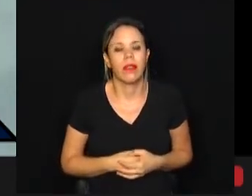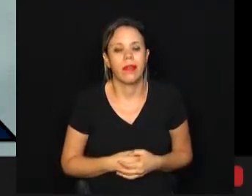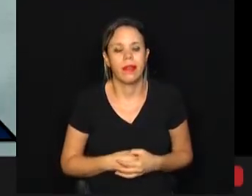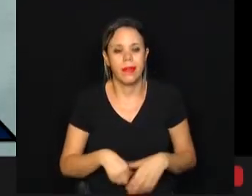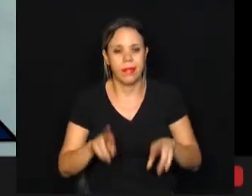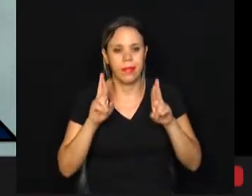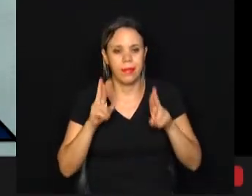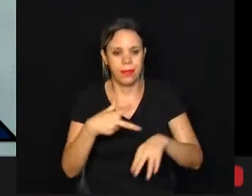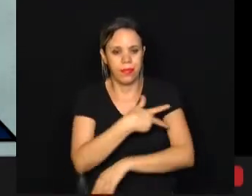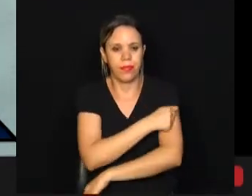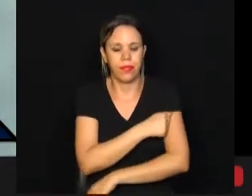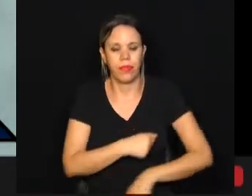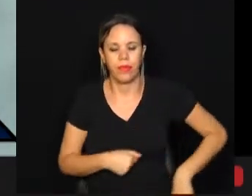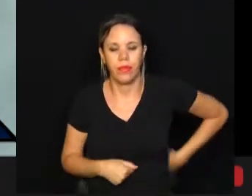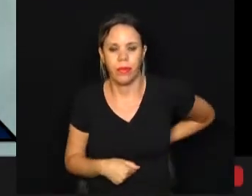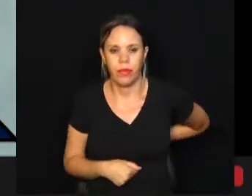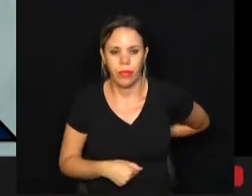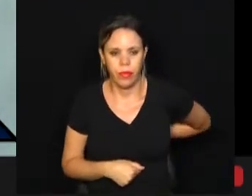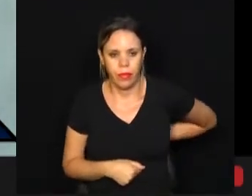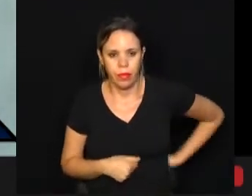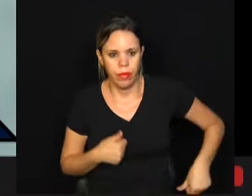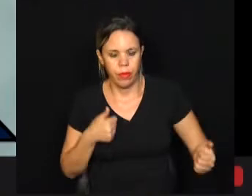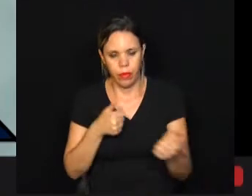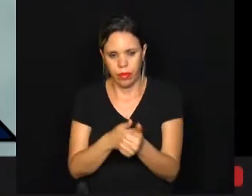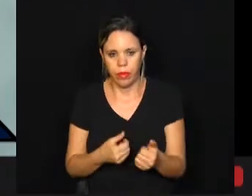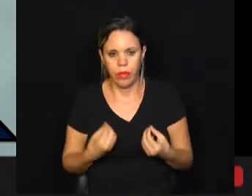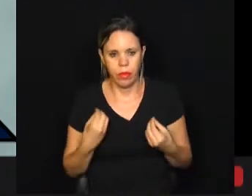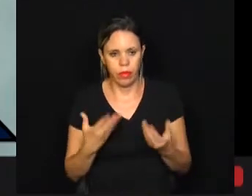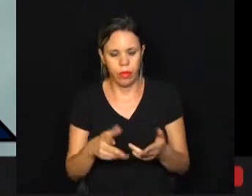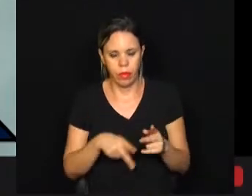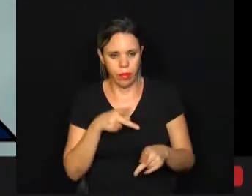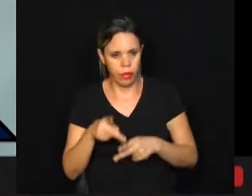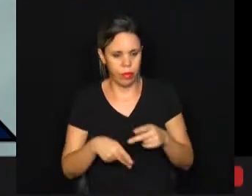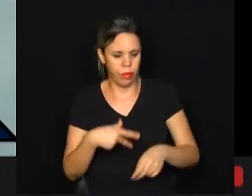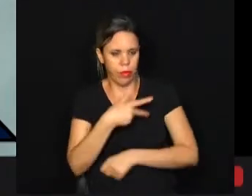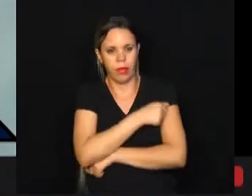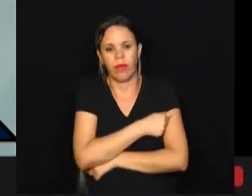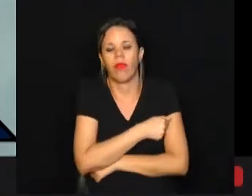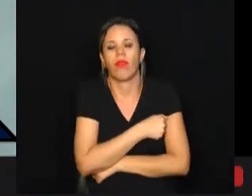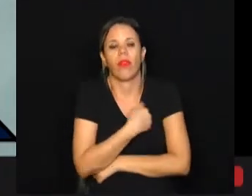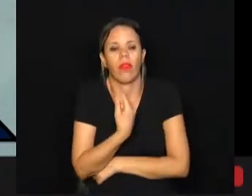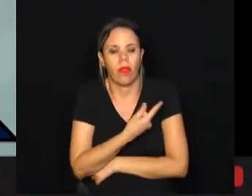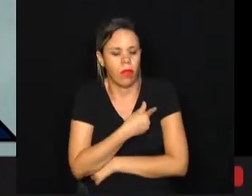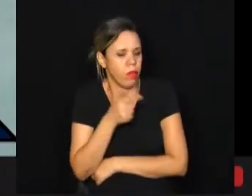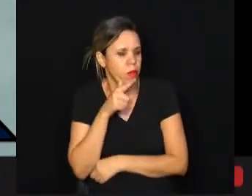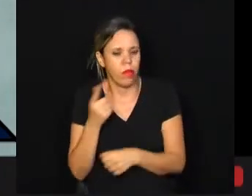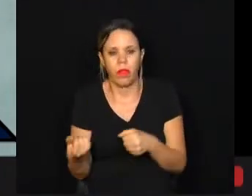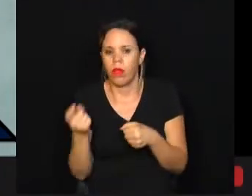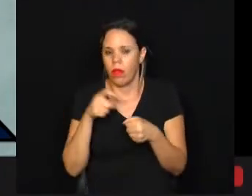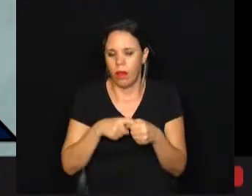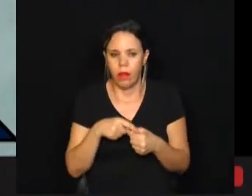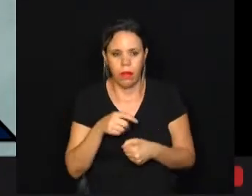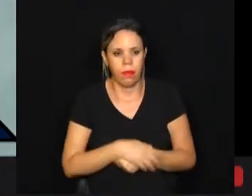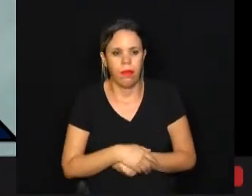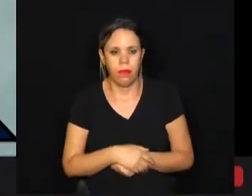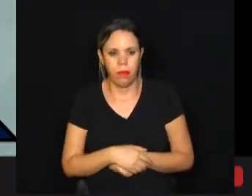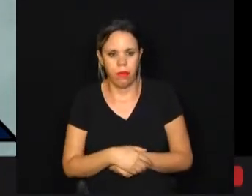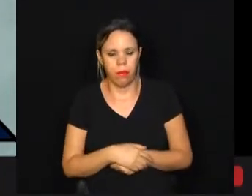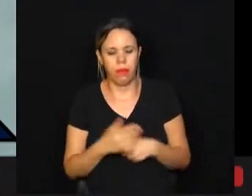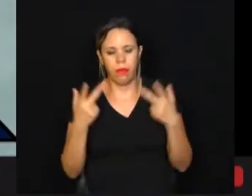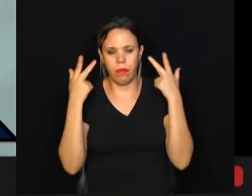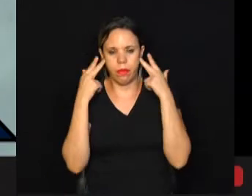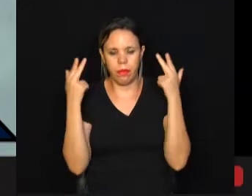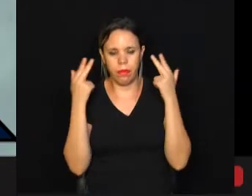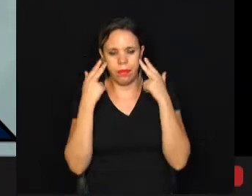com a vacina, que em breve deve estar aí com a população vacinada, a gente retome a normalidade